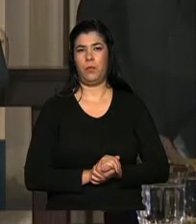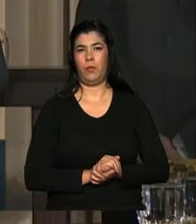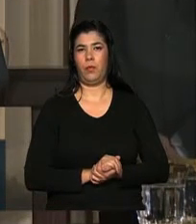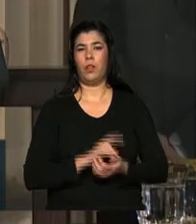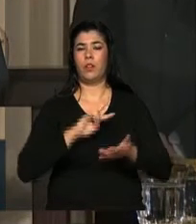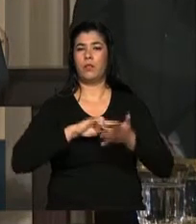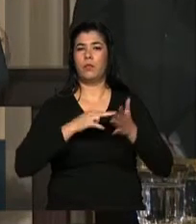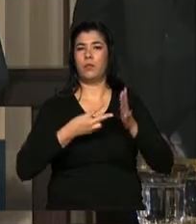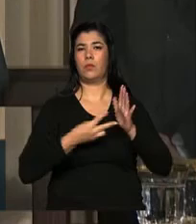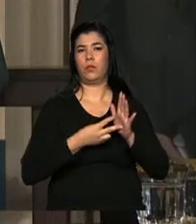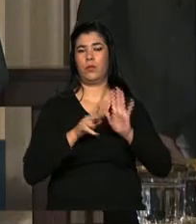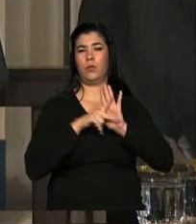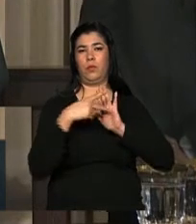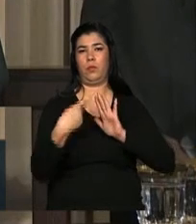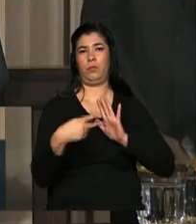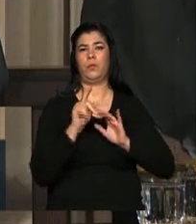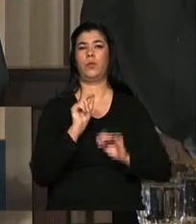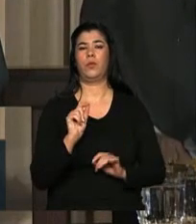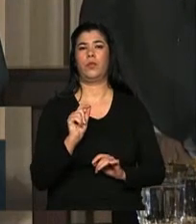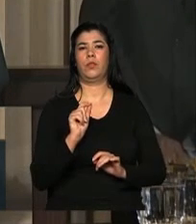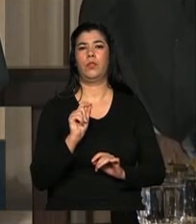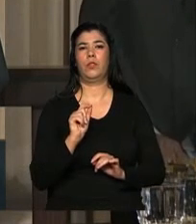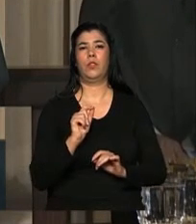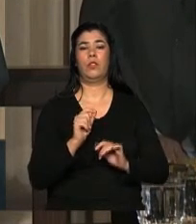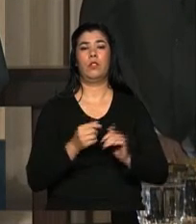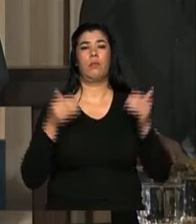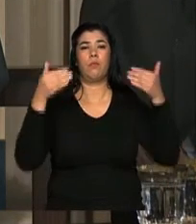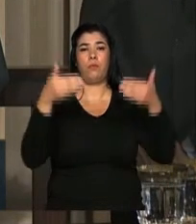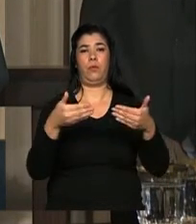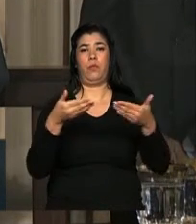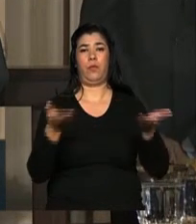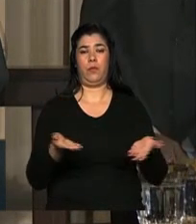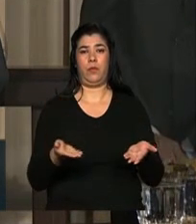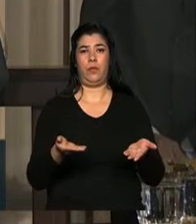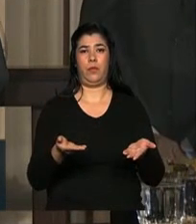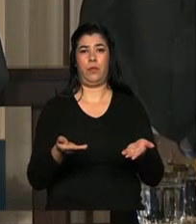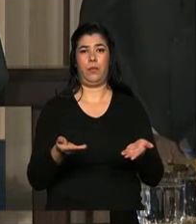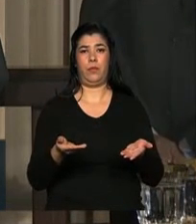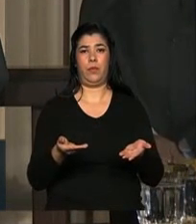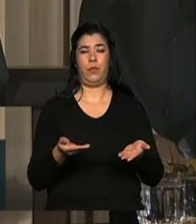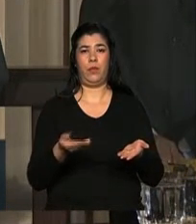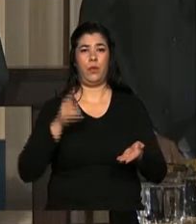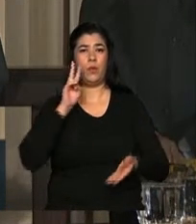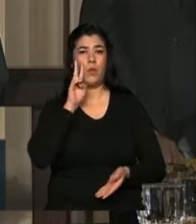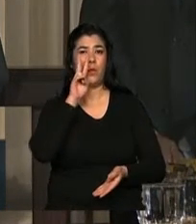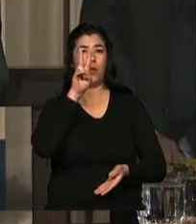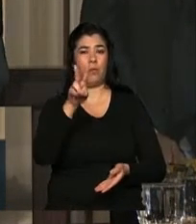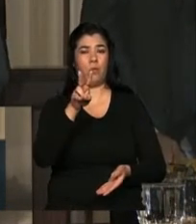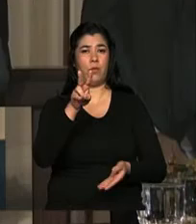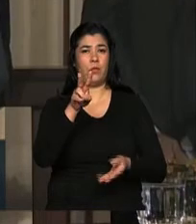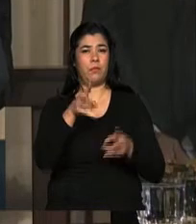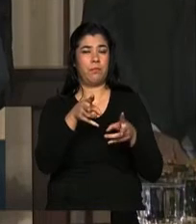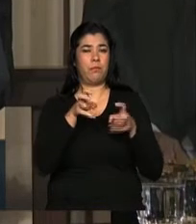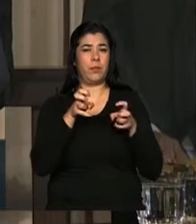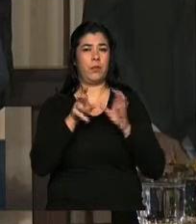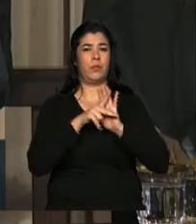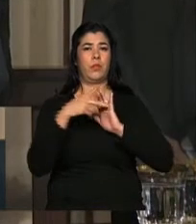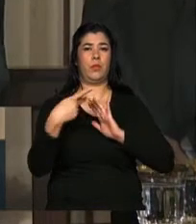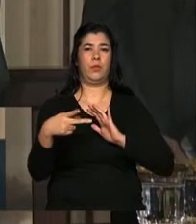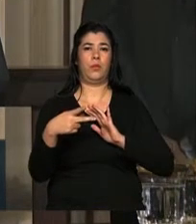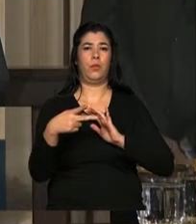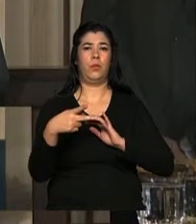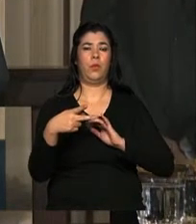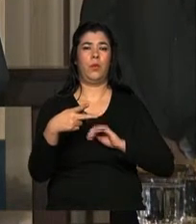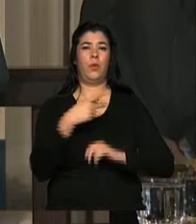definido desta forma, está diante de nós. A visão do nosso vice-presidente e da presidente